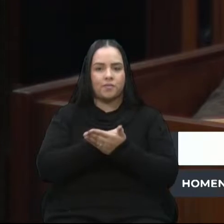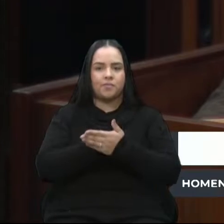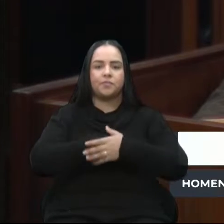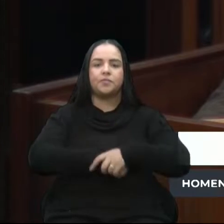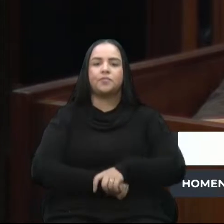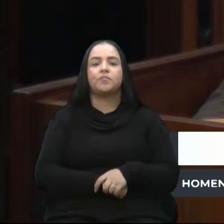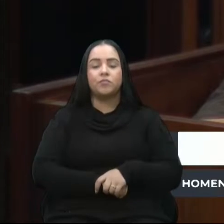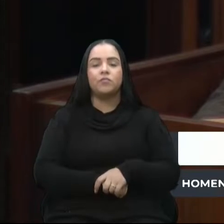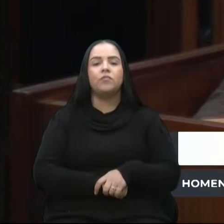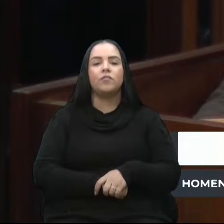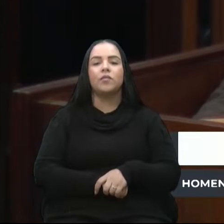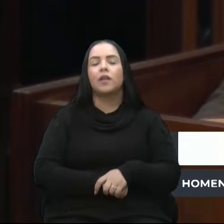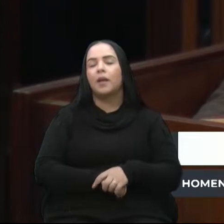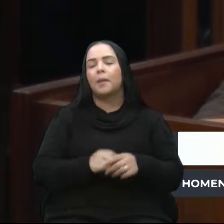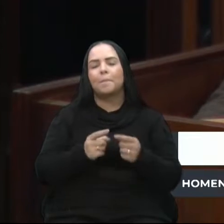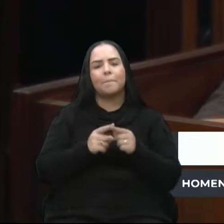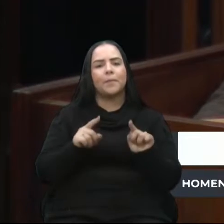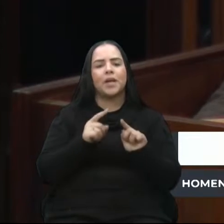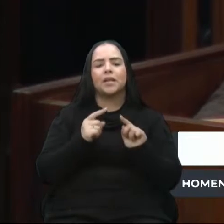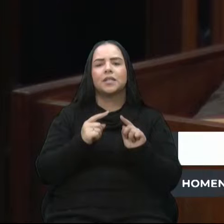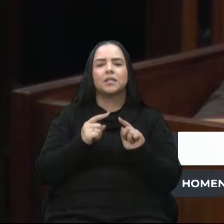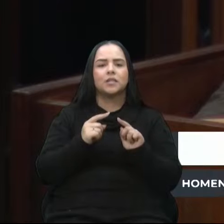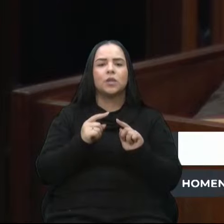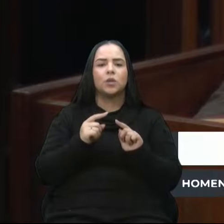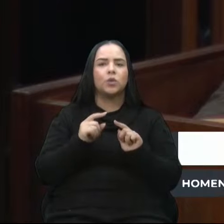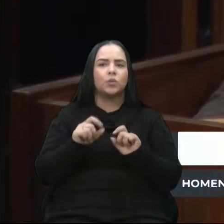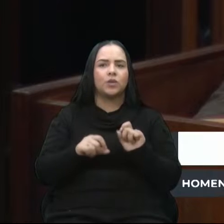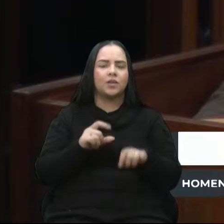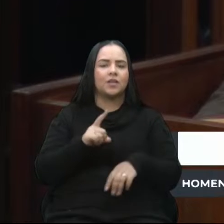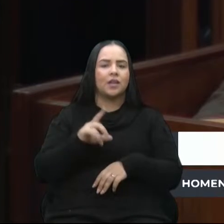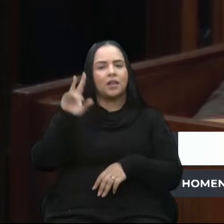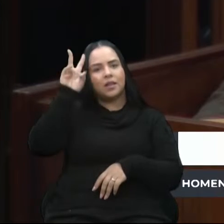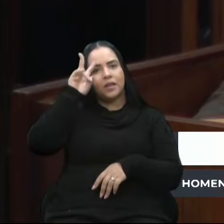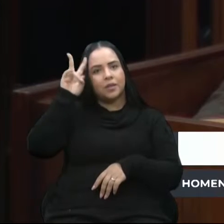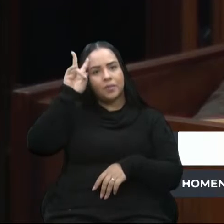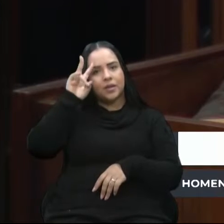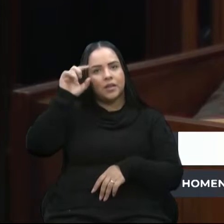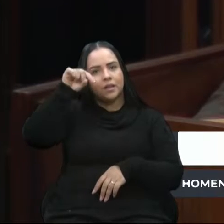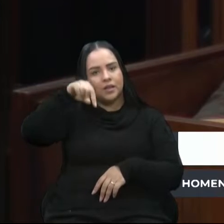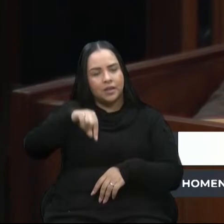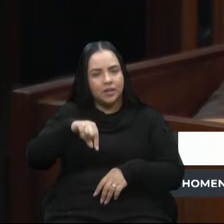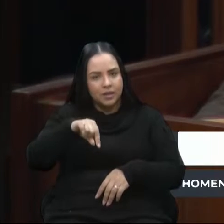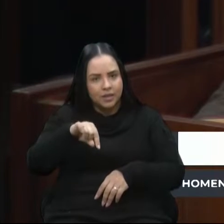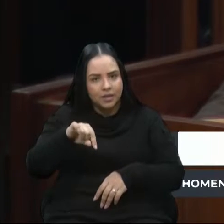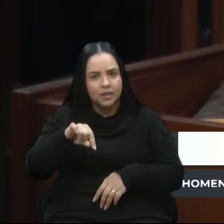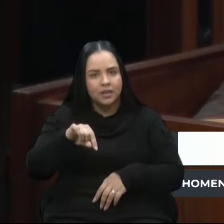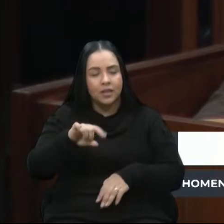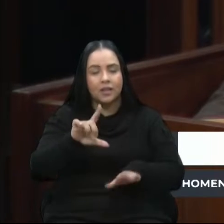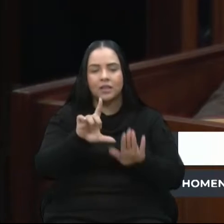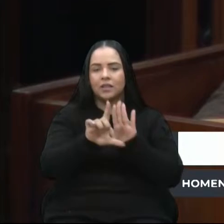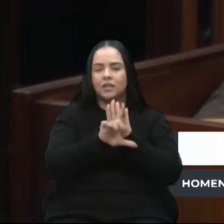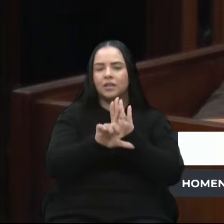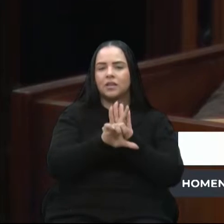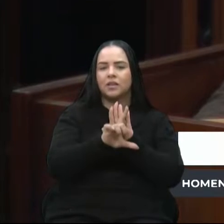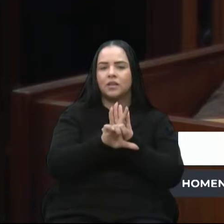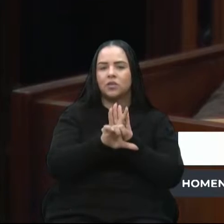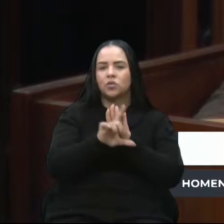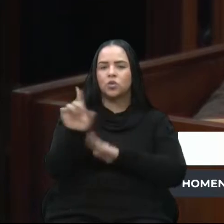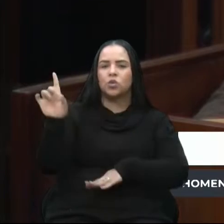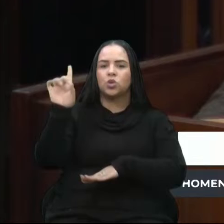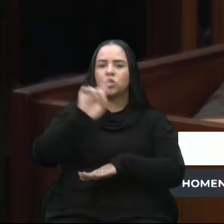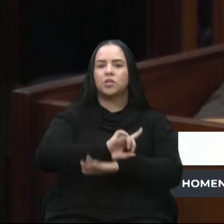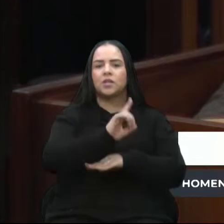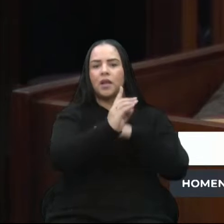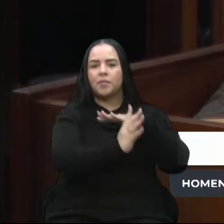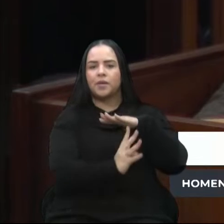a lei que hoje está sendo lembrada aqui, fala, lei comemora o Dia da